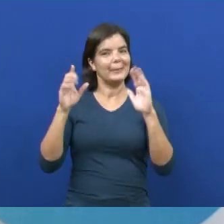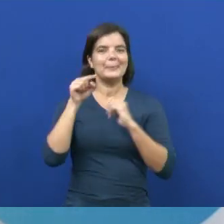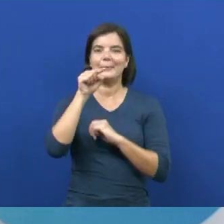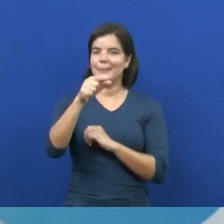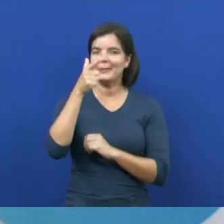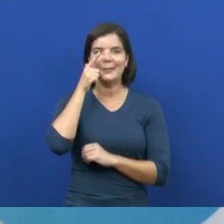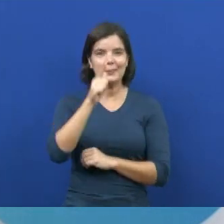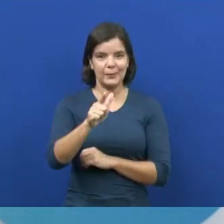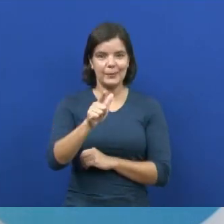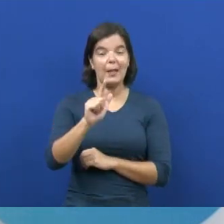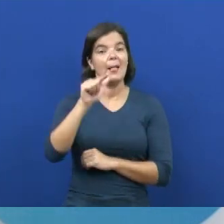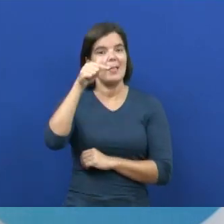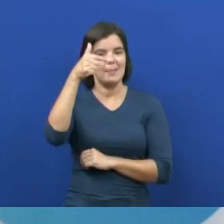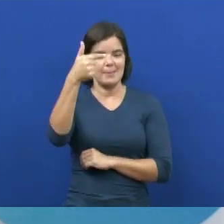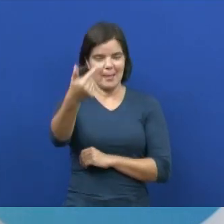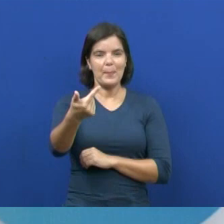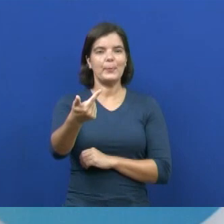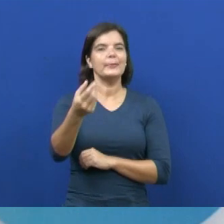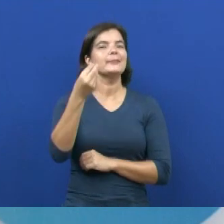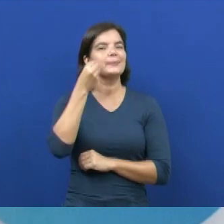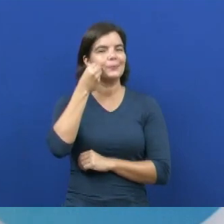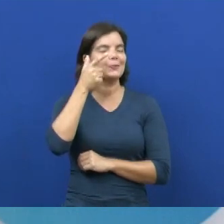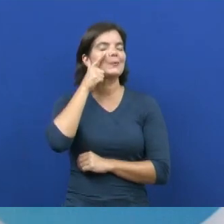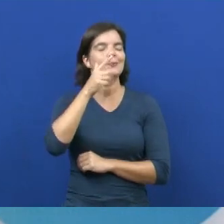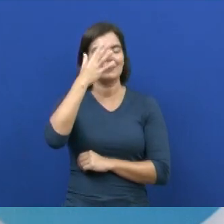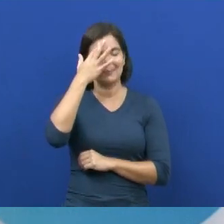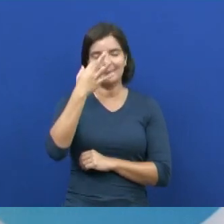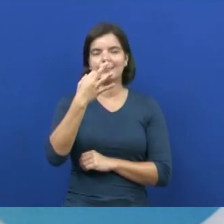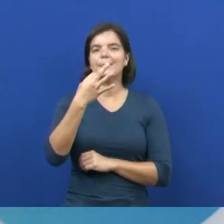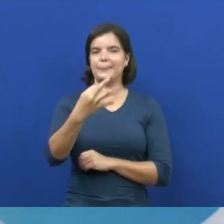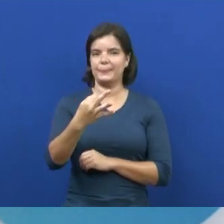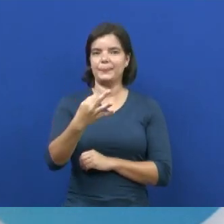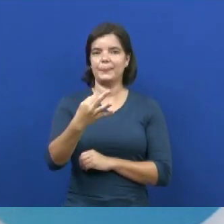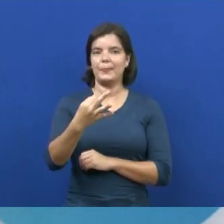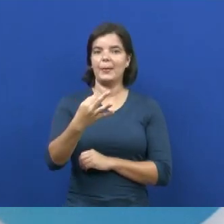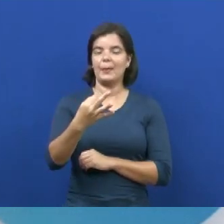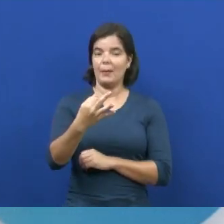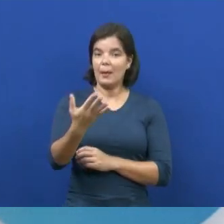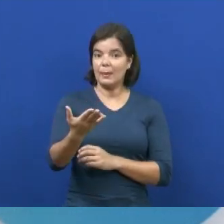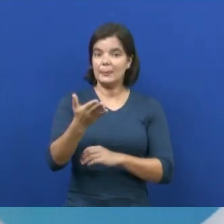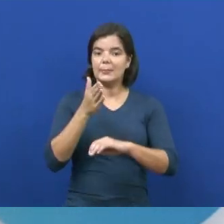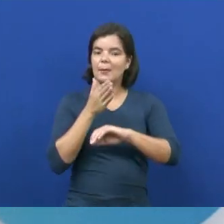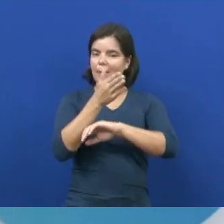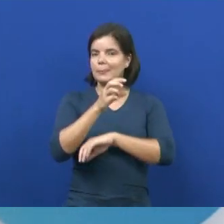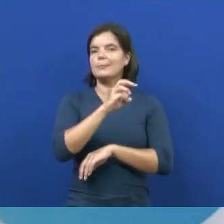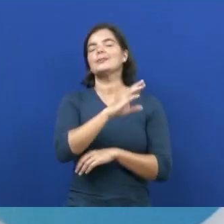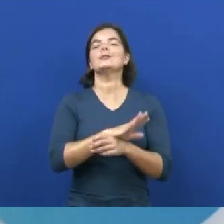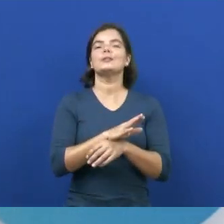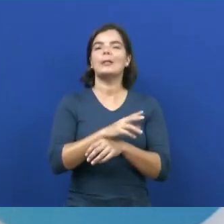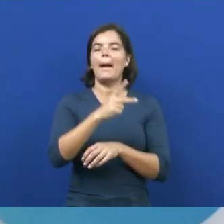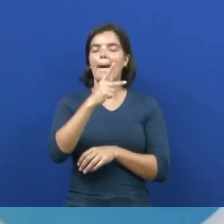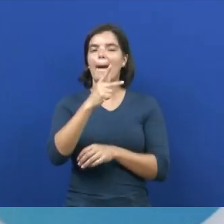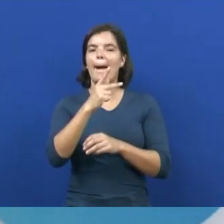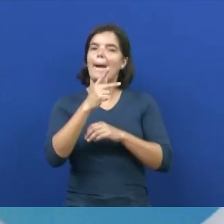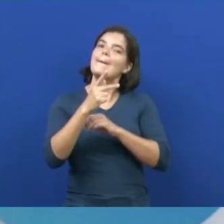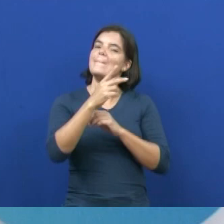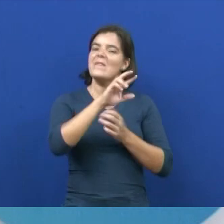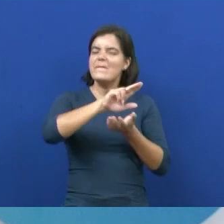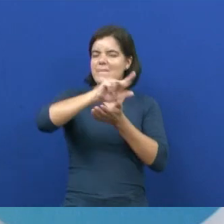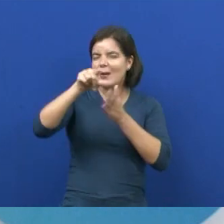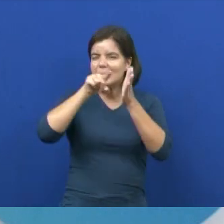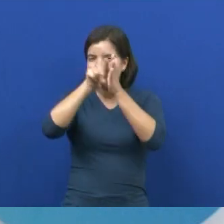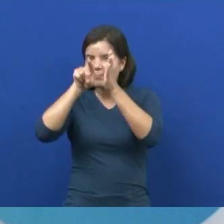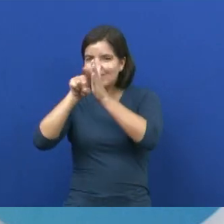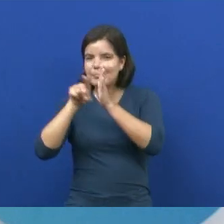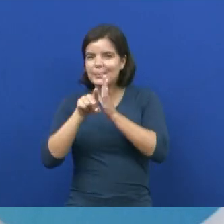aquele que não acertou na próxima, né? Você com certeza irá acertar. Acesse a plataforma, lá tem mais questões